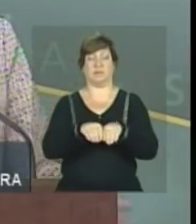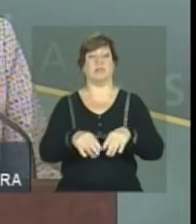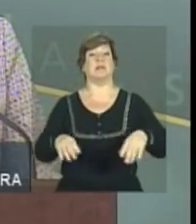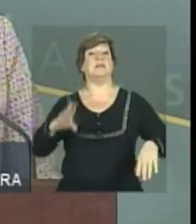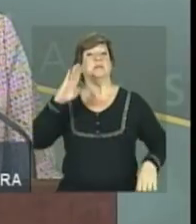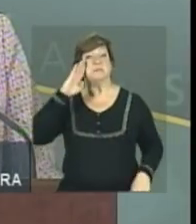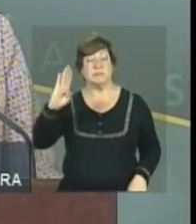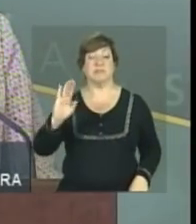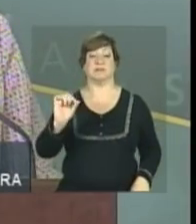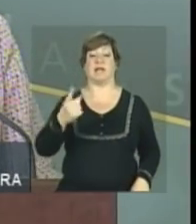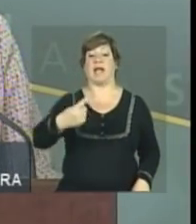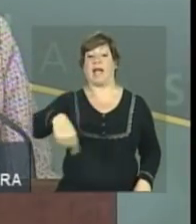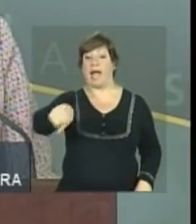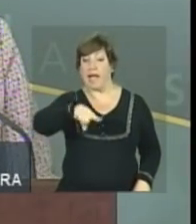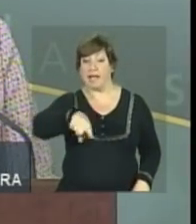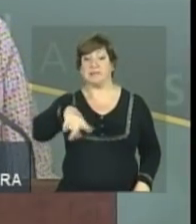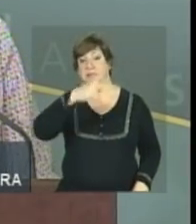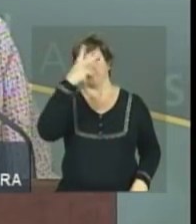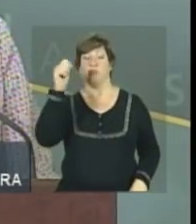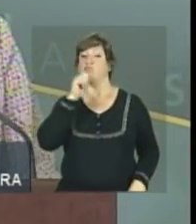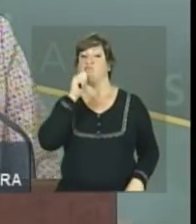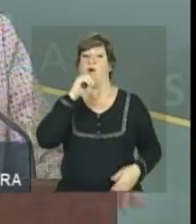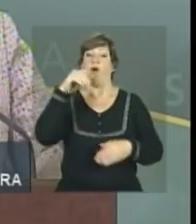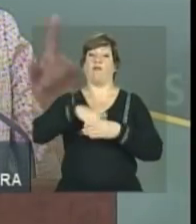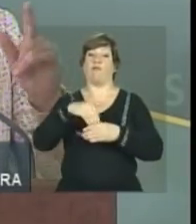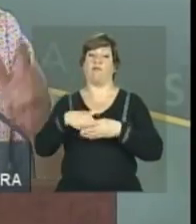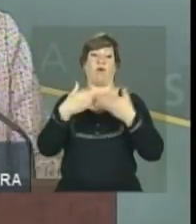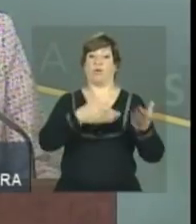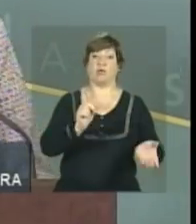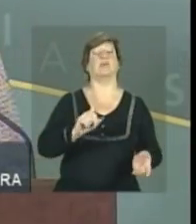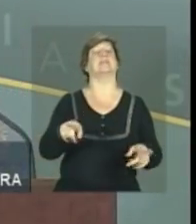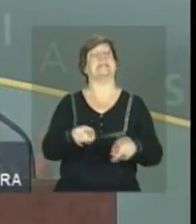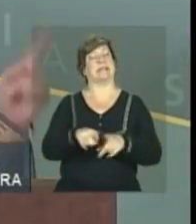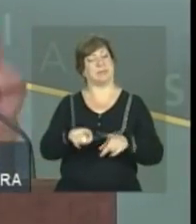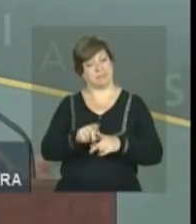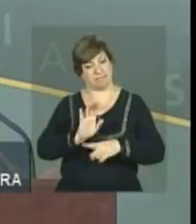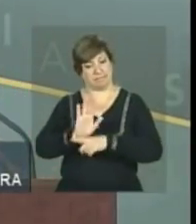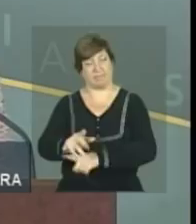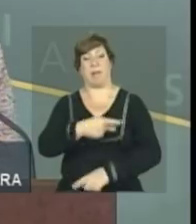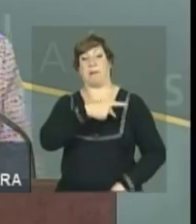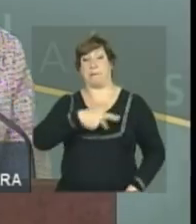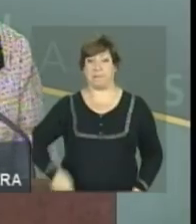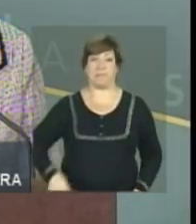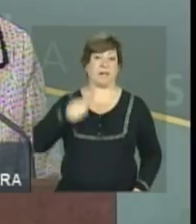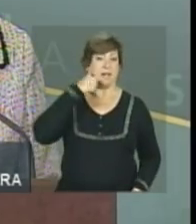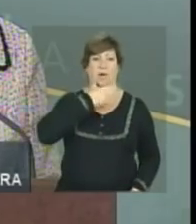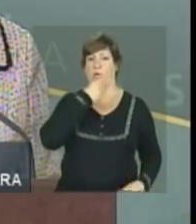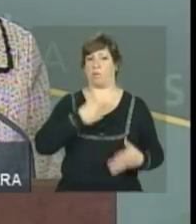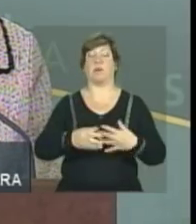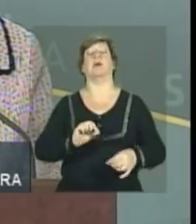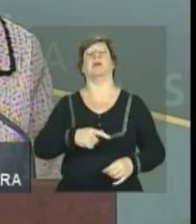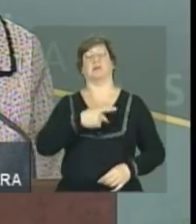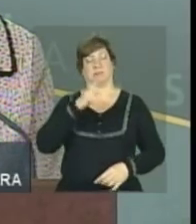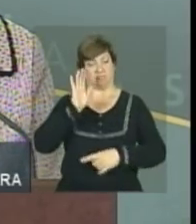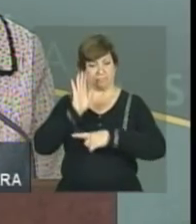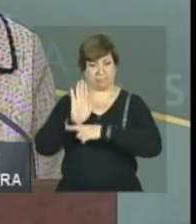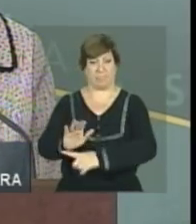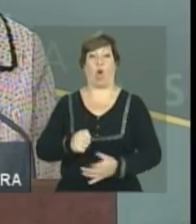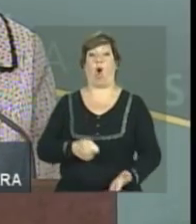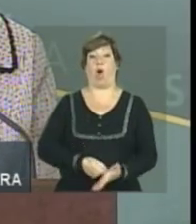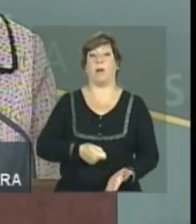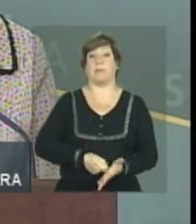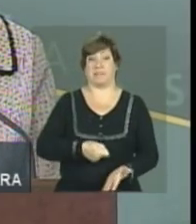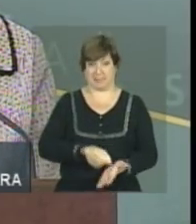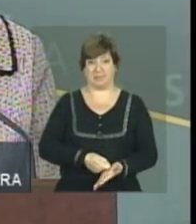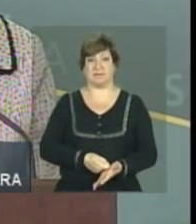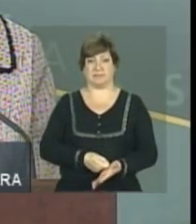inclusive para aqueles que não votaram nele. Um presidente ou uma presidenta tem obrigação